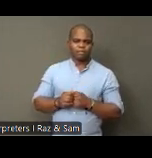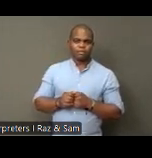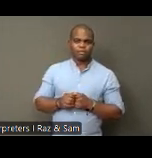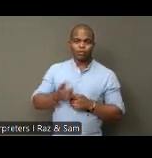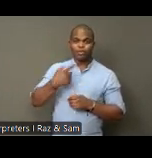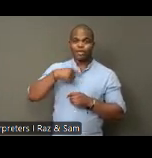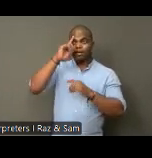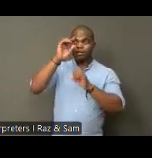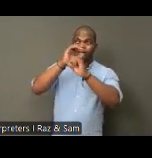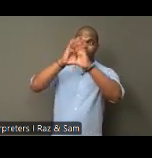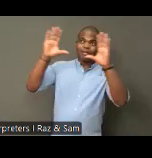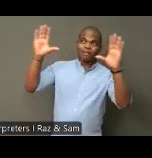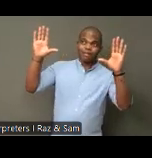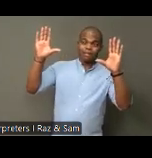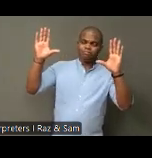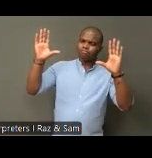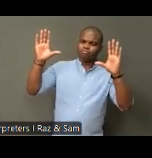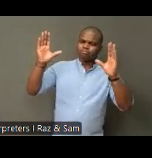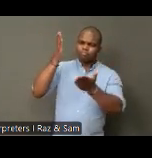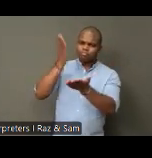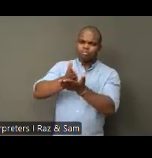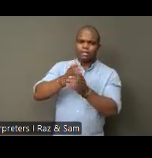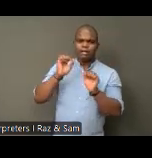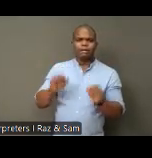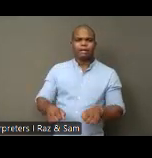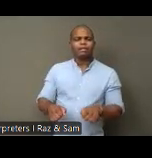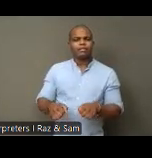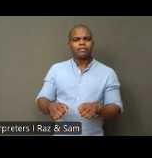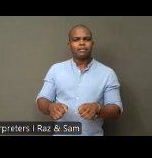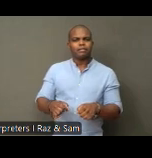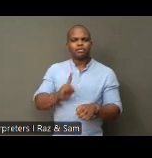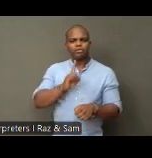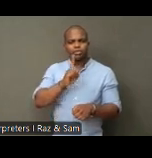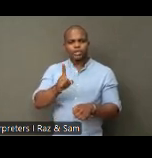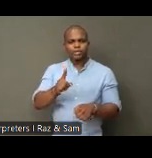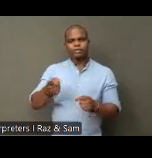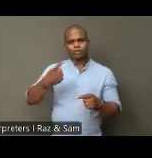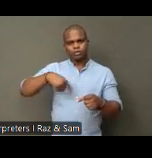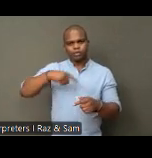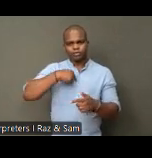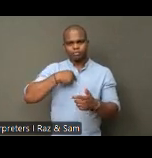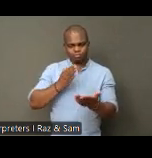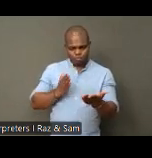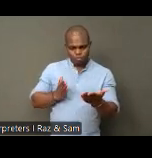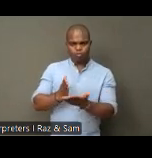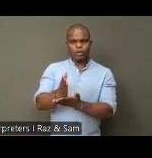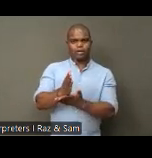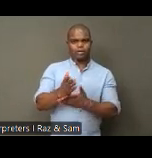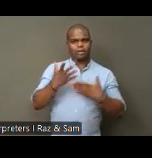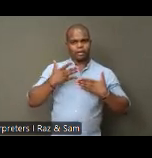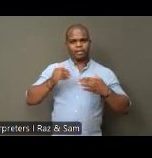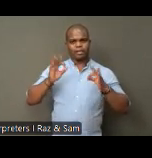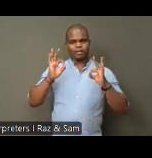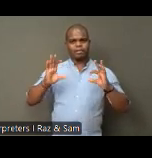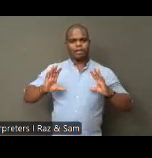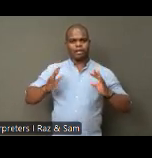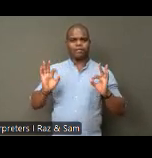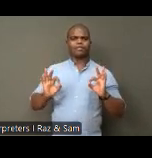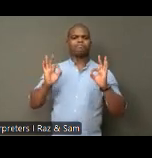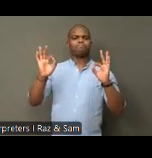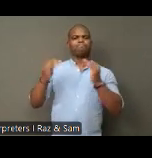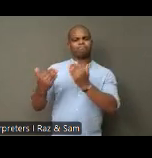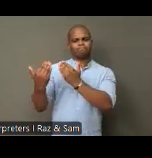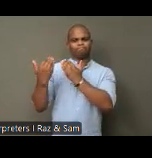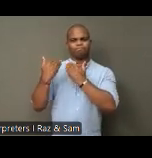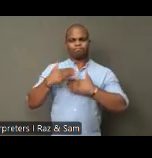Isso não é um sonho, é um direito e responsabilidade de todos. Todos devemos ter as mesmas oportunidades